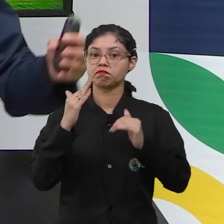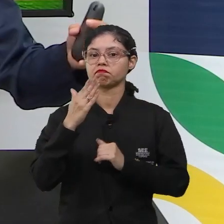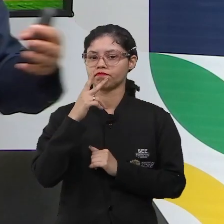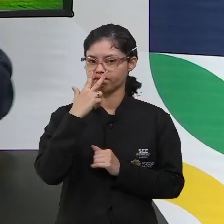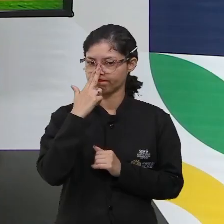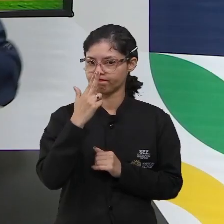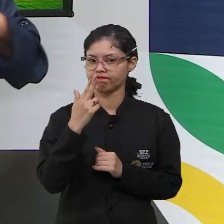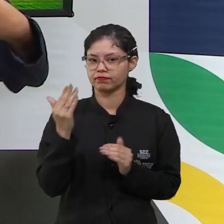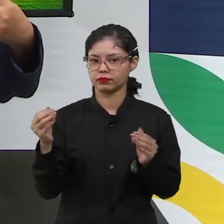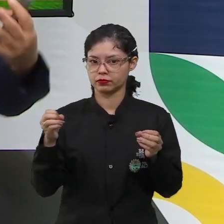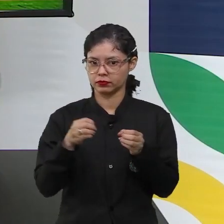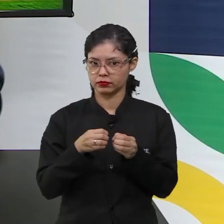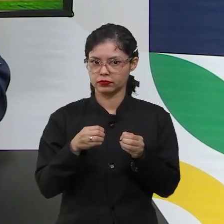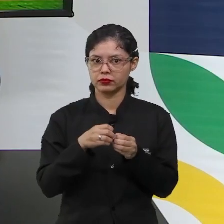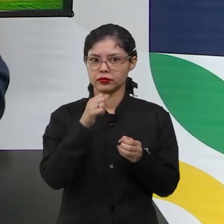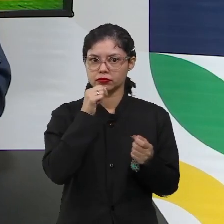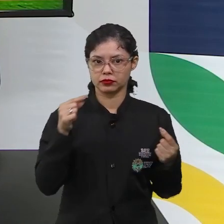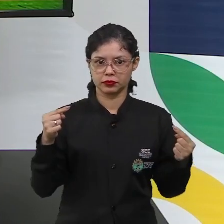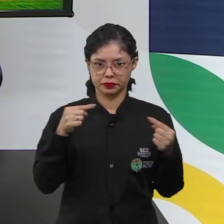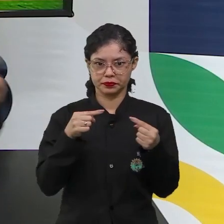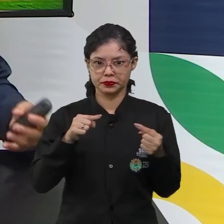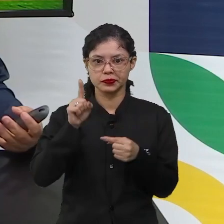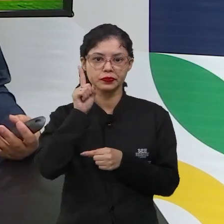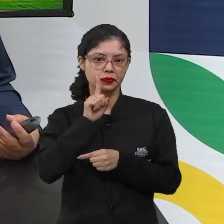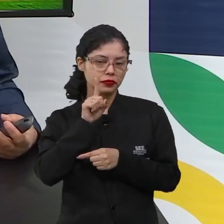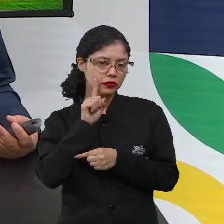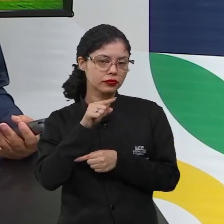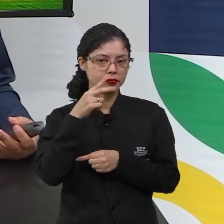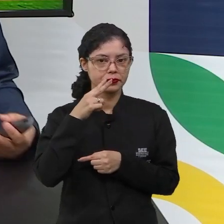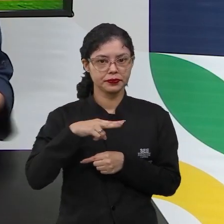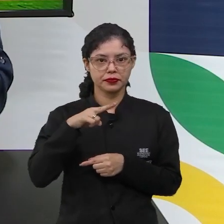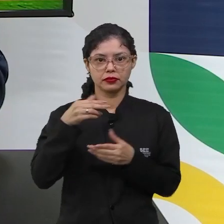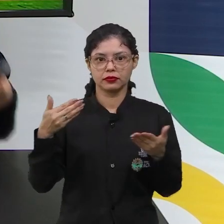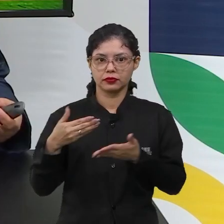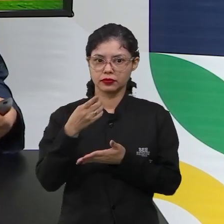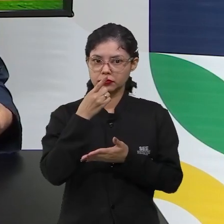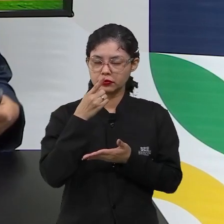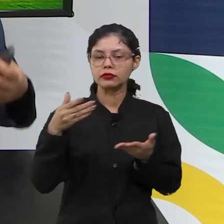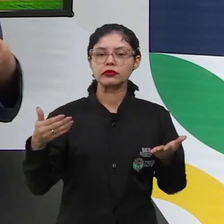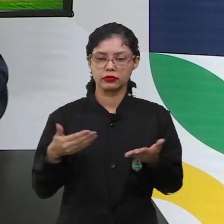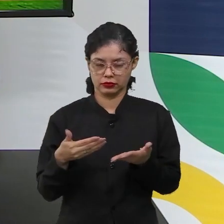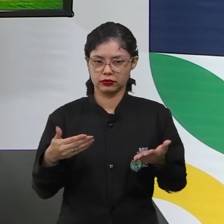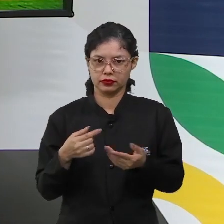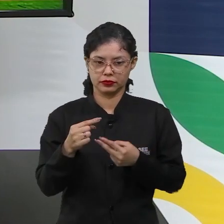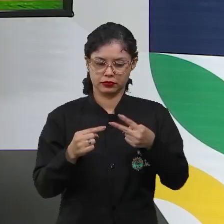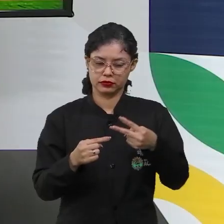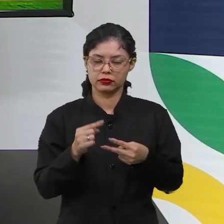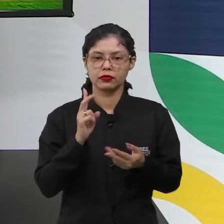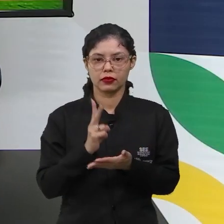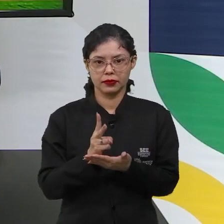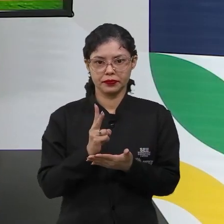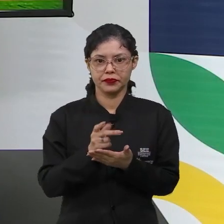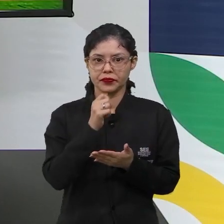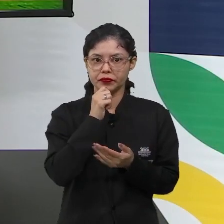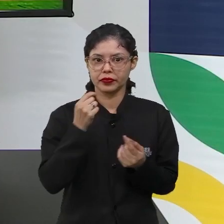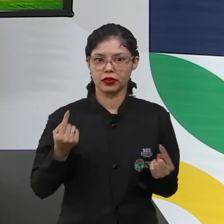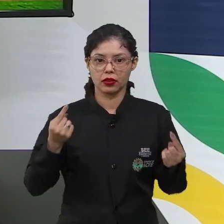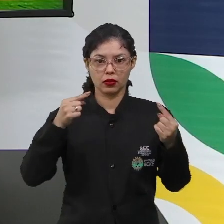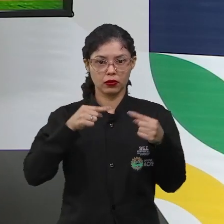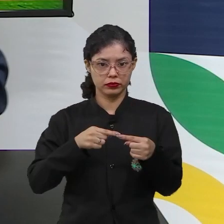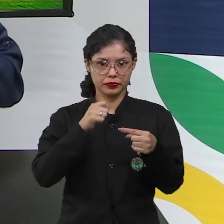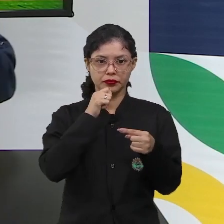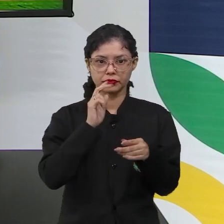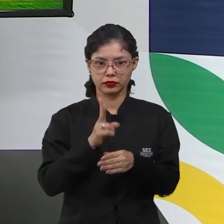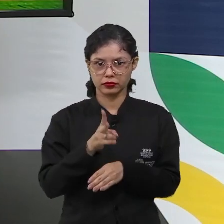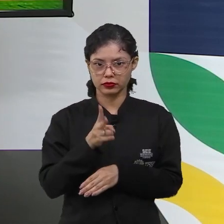Unidos, e os dois conforme a gente pode observar nos dias atuais, os dois têm sim aí uma